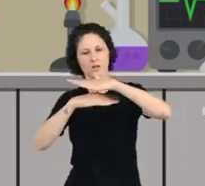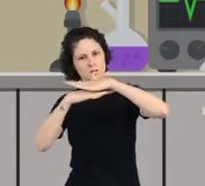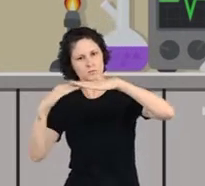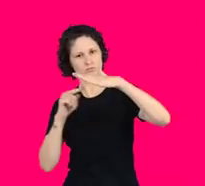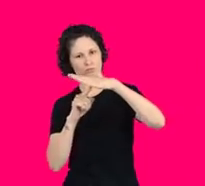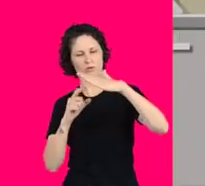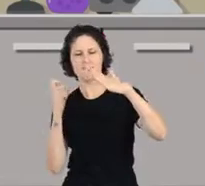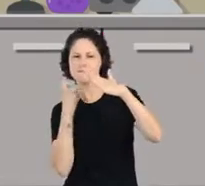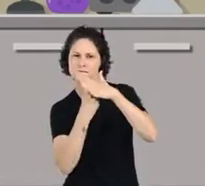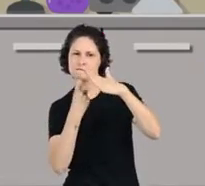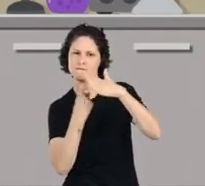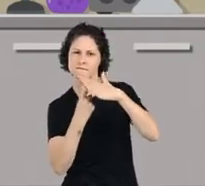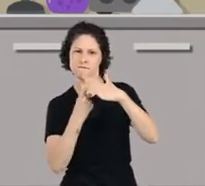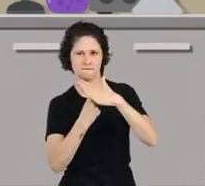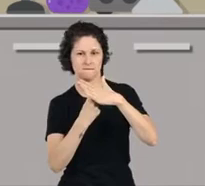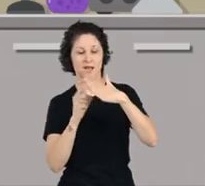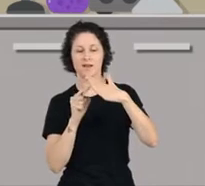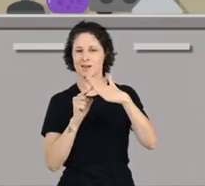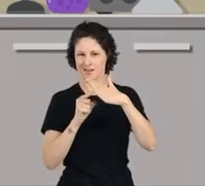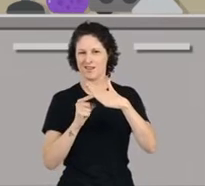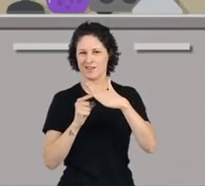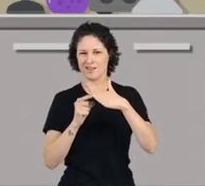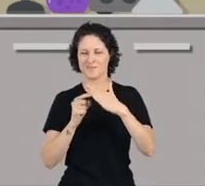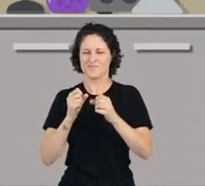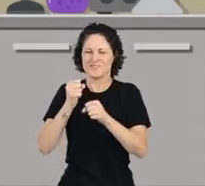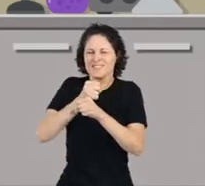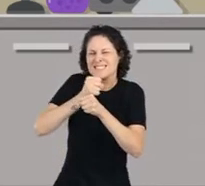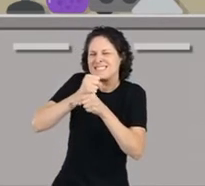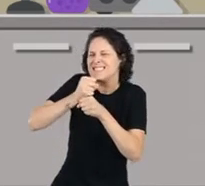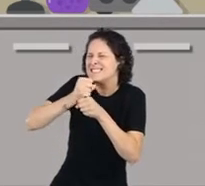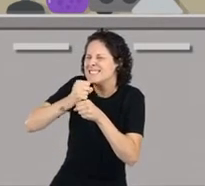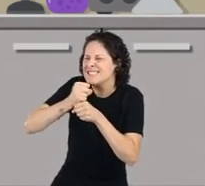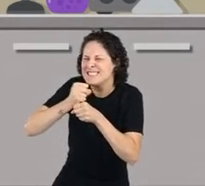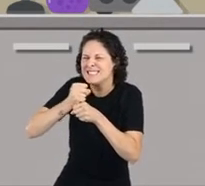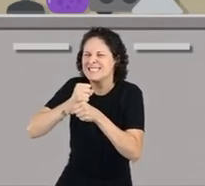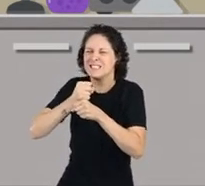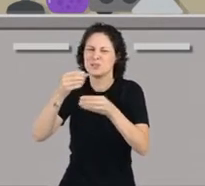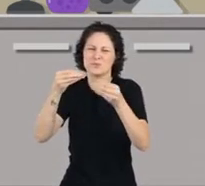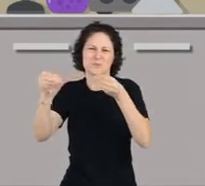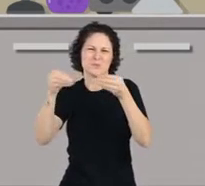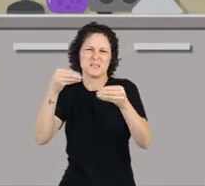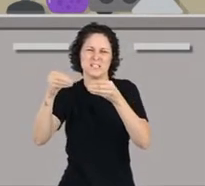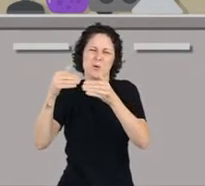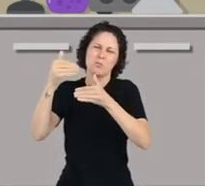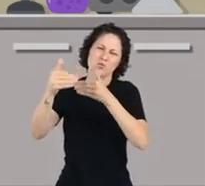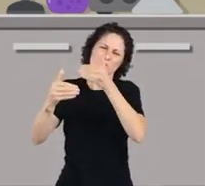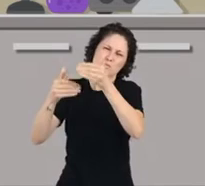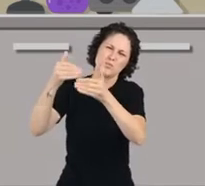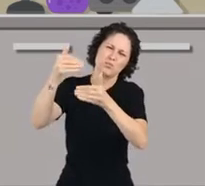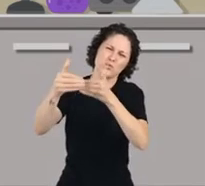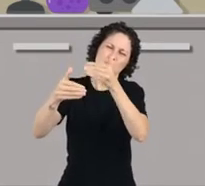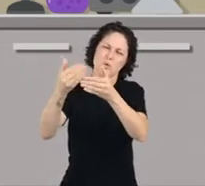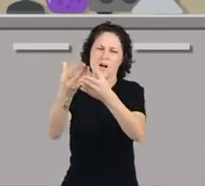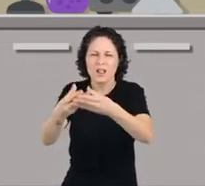tênis. Mas o plástico tem um problema, ele demora muito, mas muito tempo para se decompor na